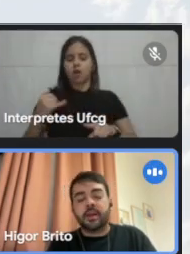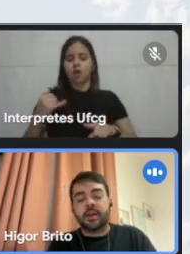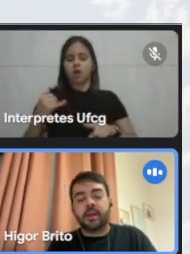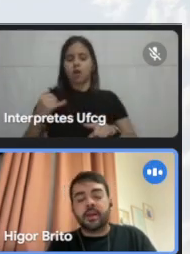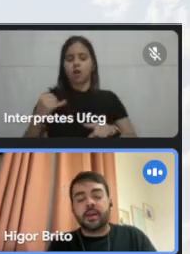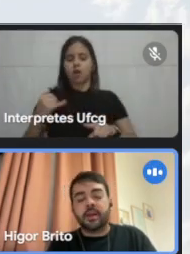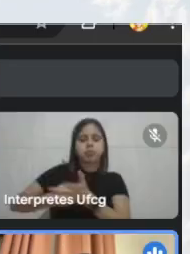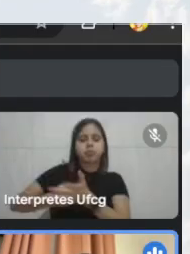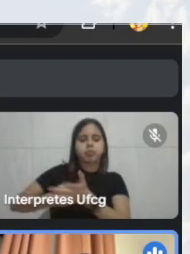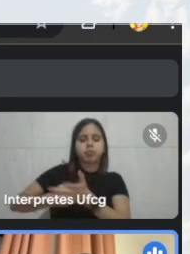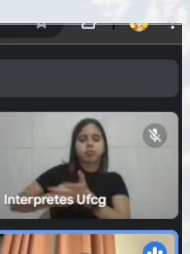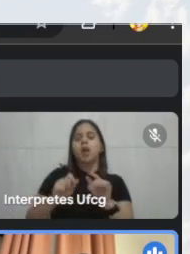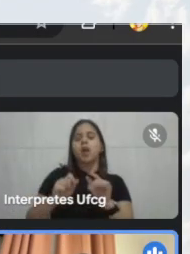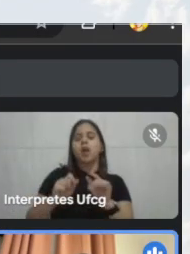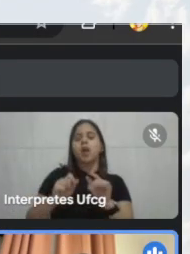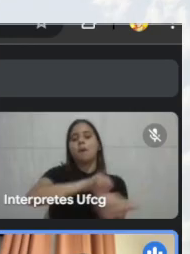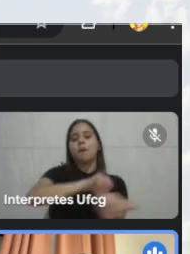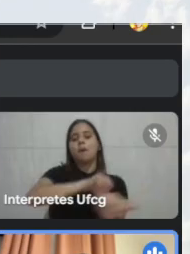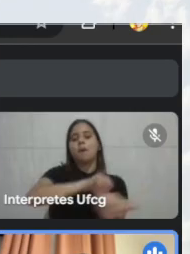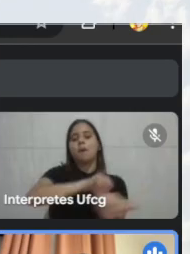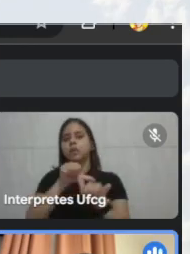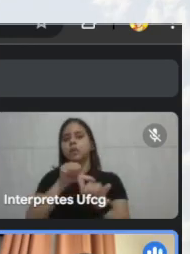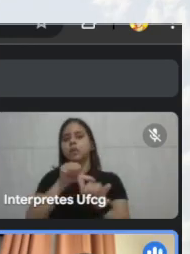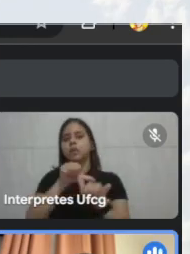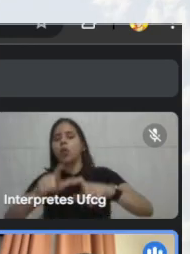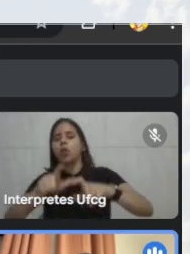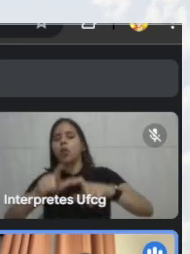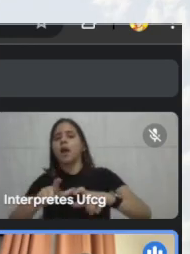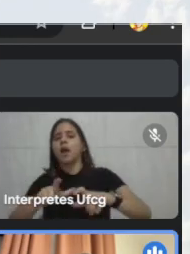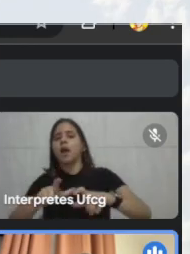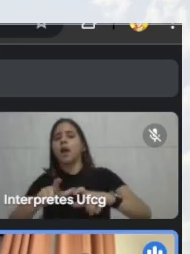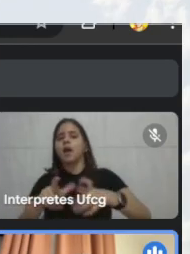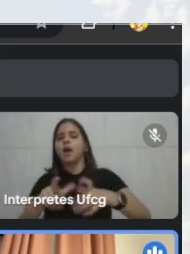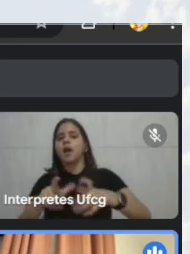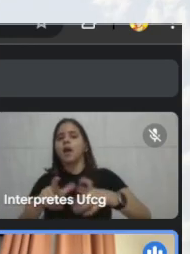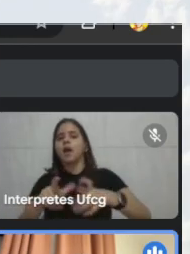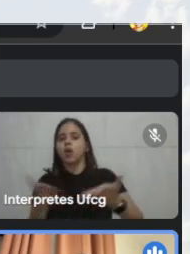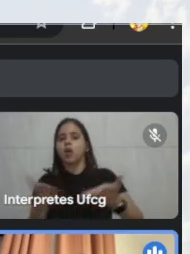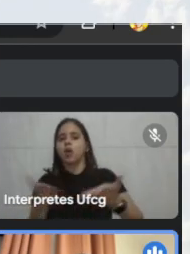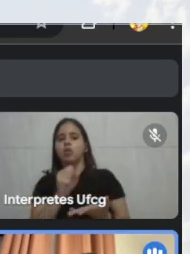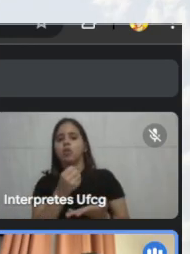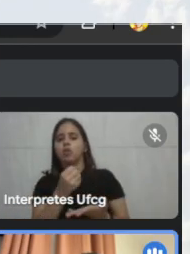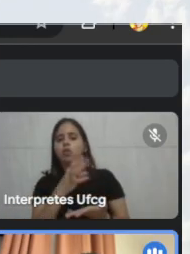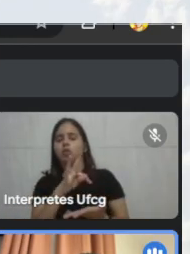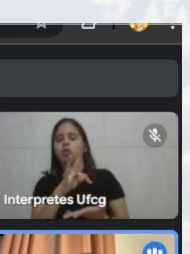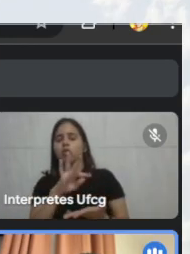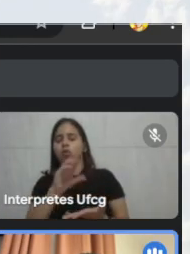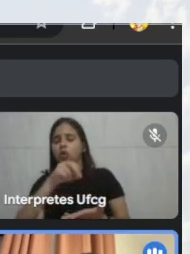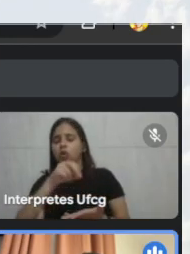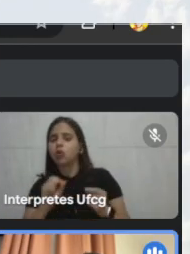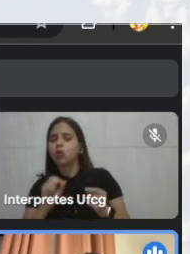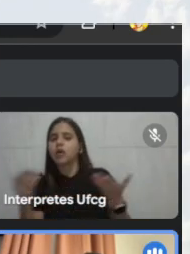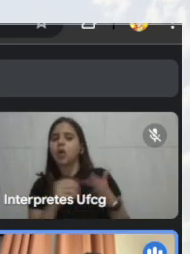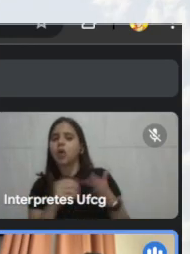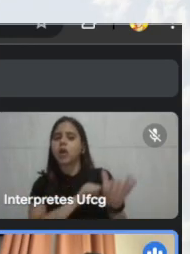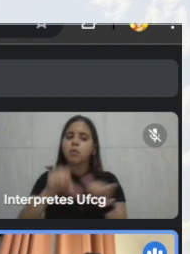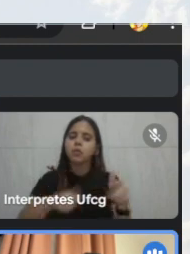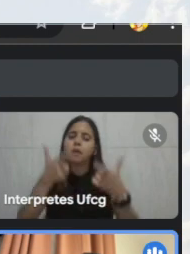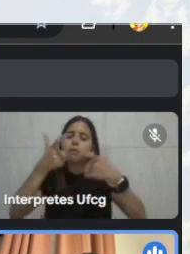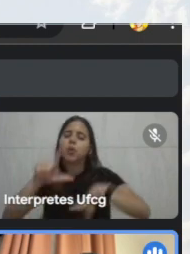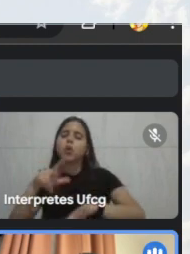lá na cidade de implantação de infraestrutura verde, como jardins filtrantes, barreiras